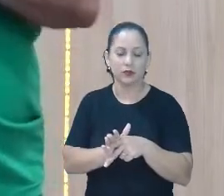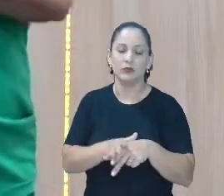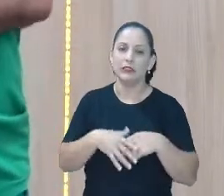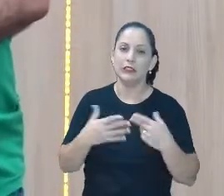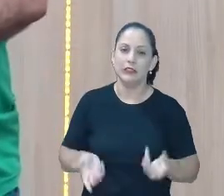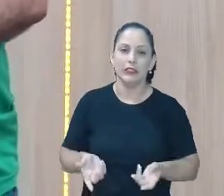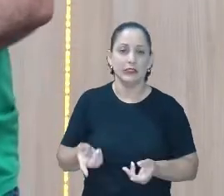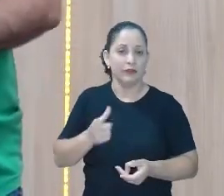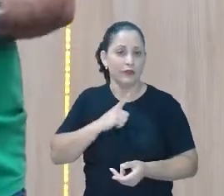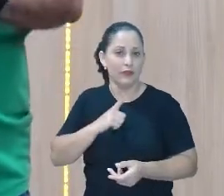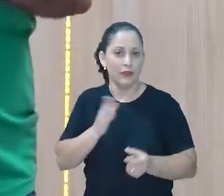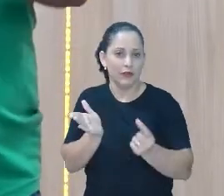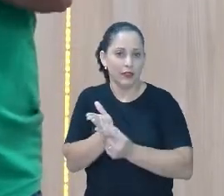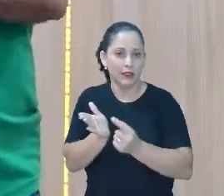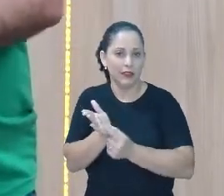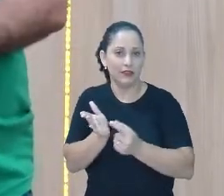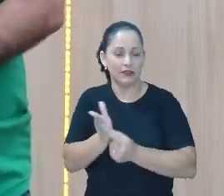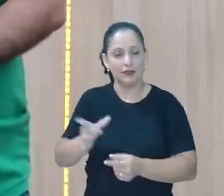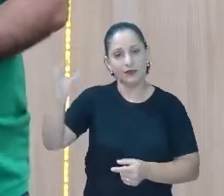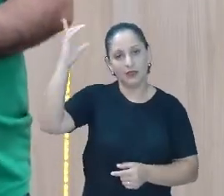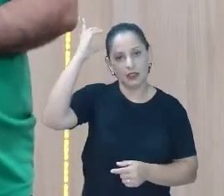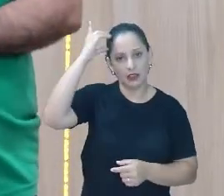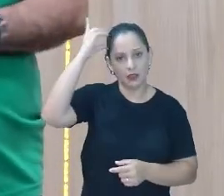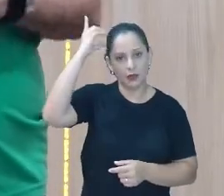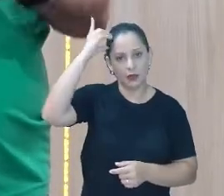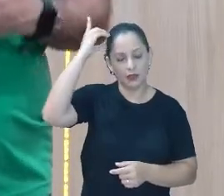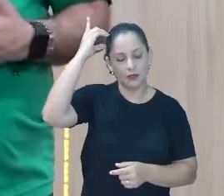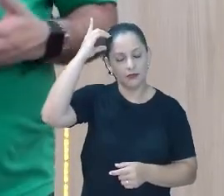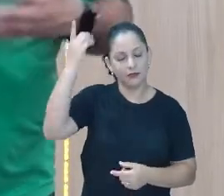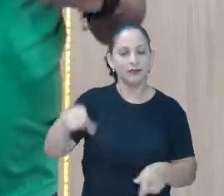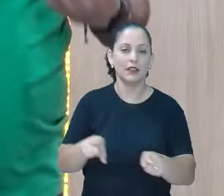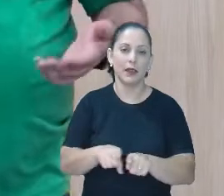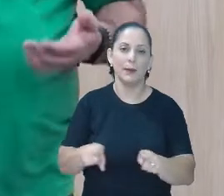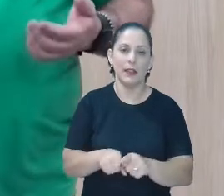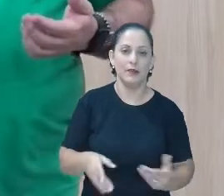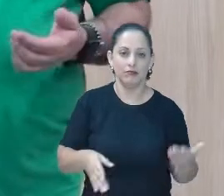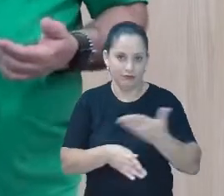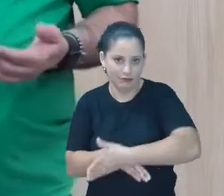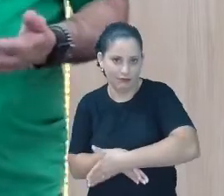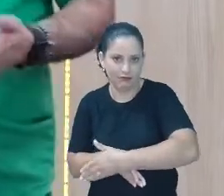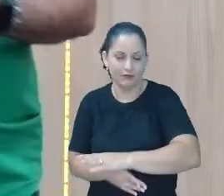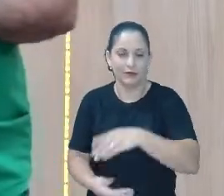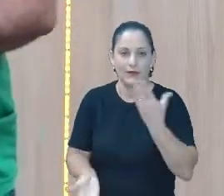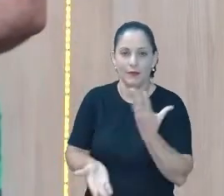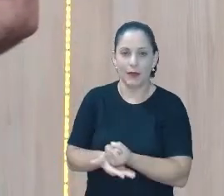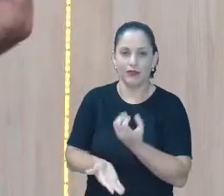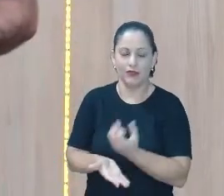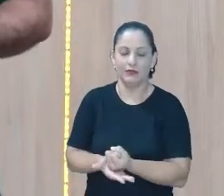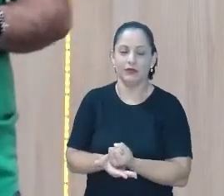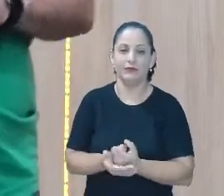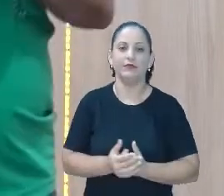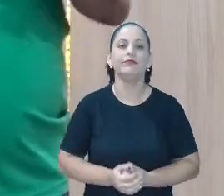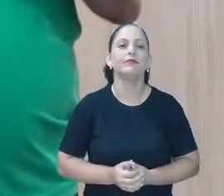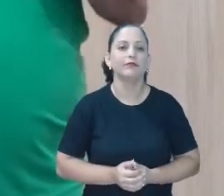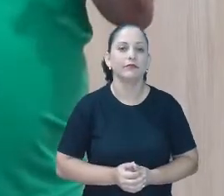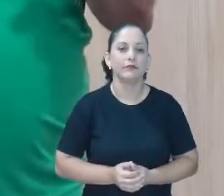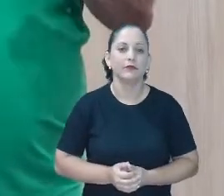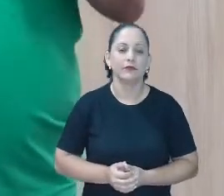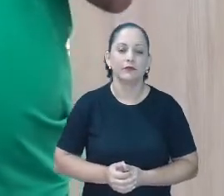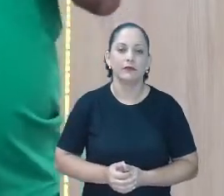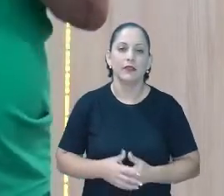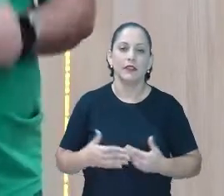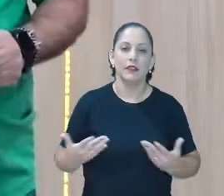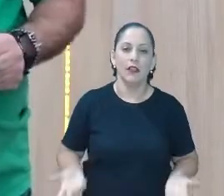for um aplicativo, um celular com o operacional do Android, você vai ser direcionado para a Play Store. Então,